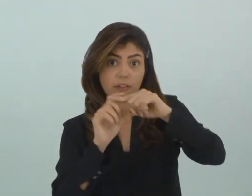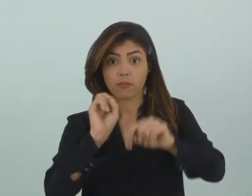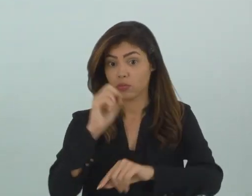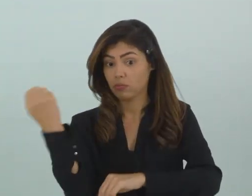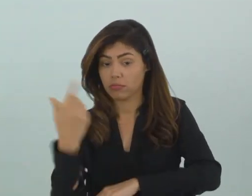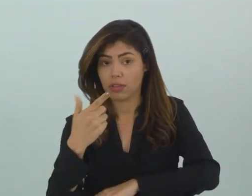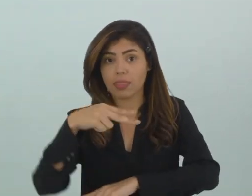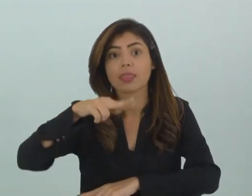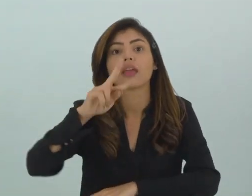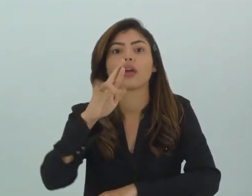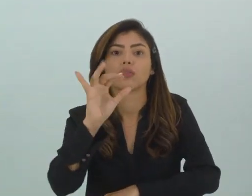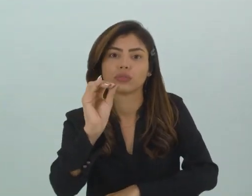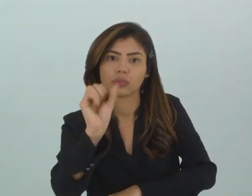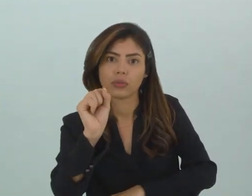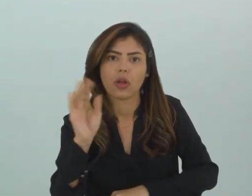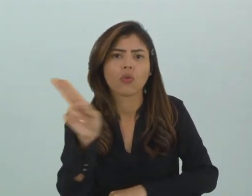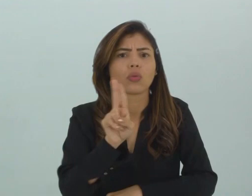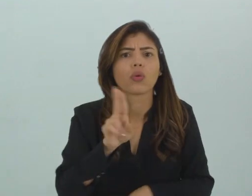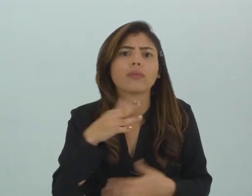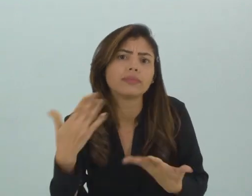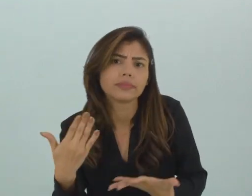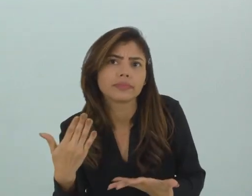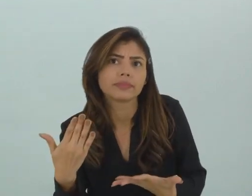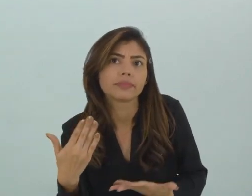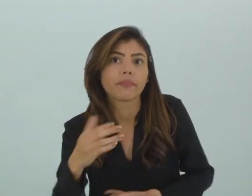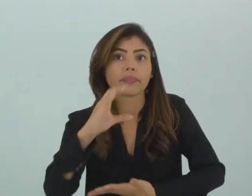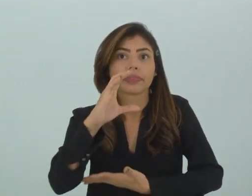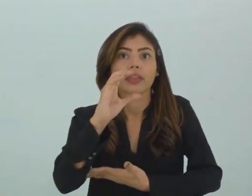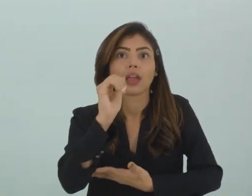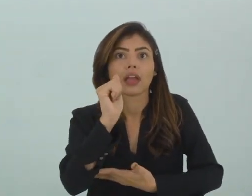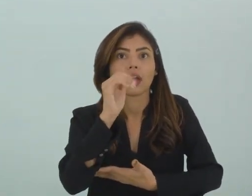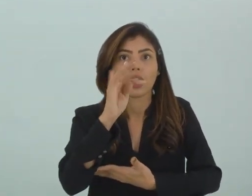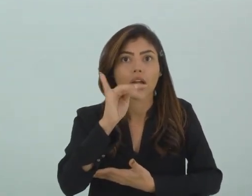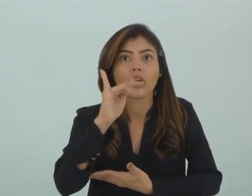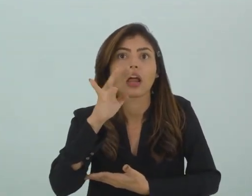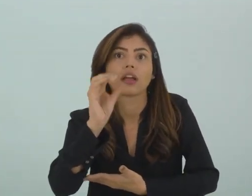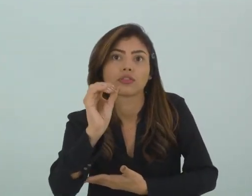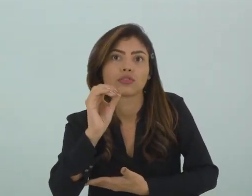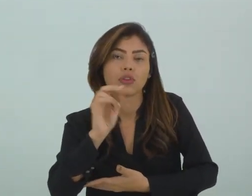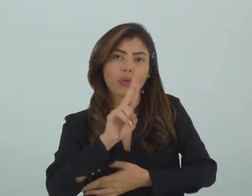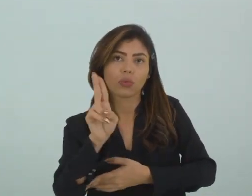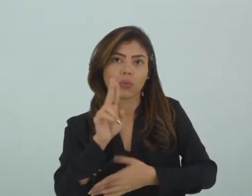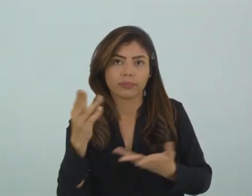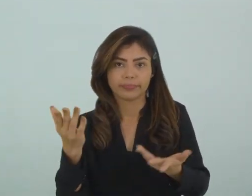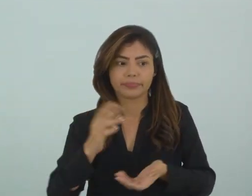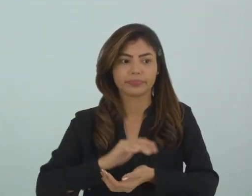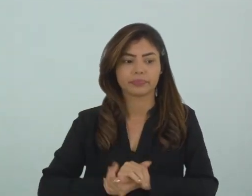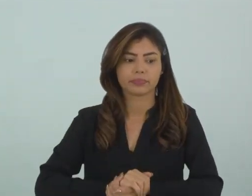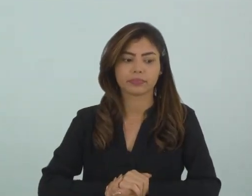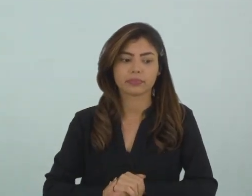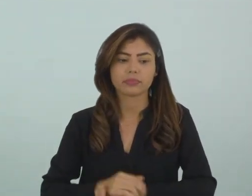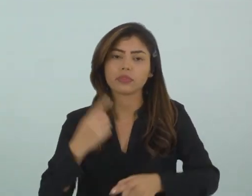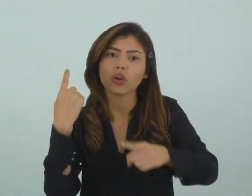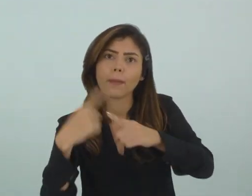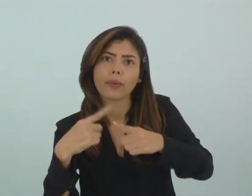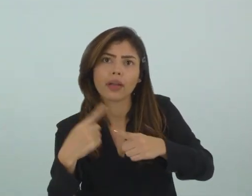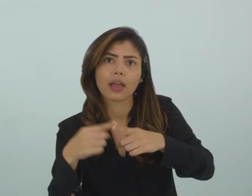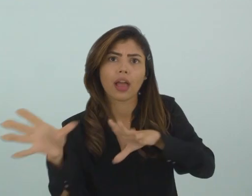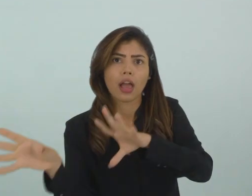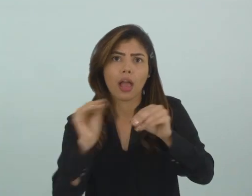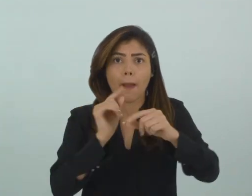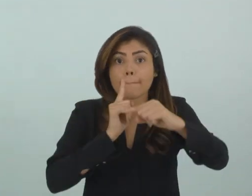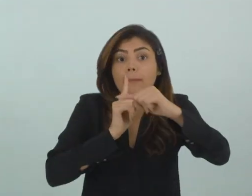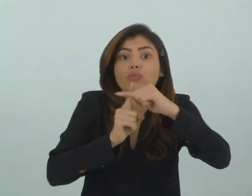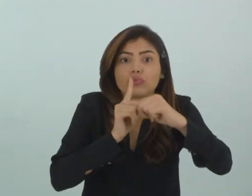esse átomo de cátion. Esse íon ele passa a ser chamado cátion. Por quê? Porque ele é carregado positivamente porque ele perdeu